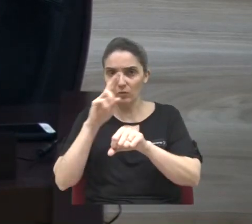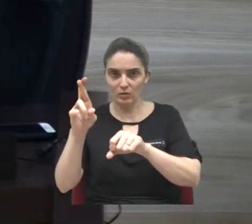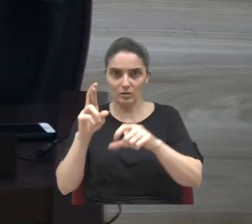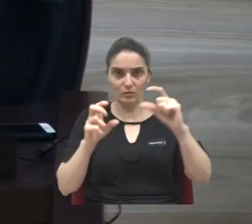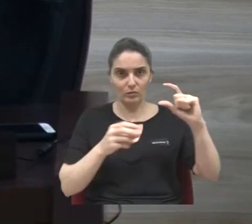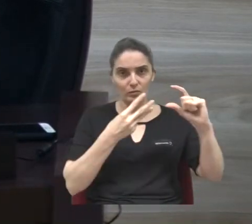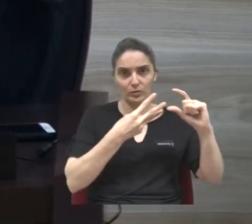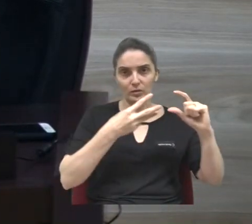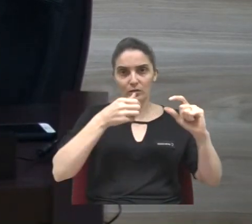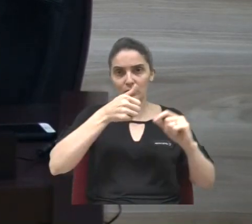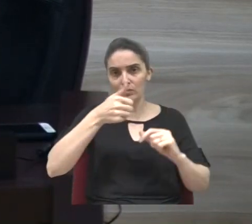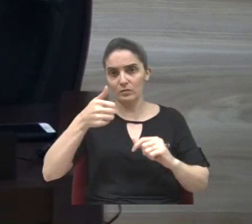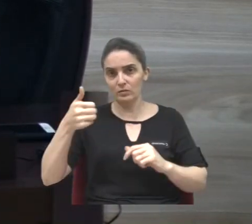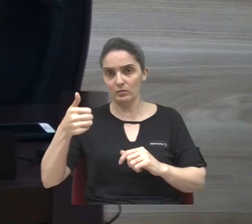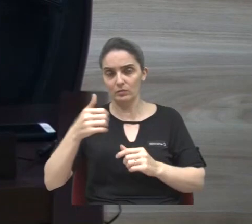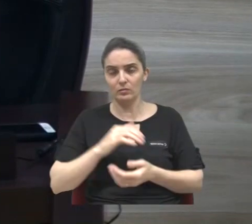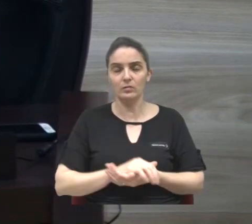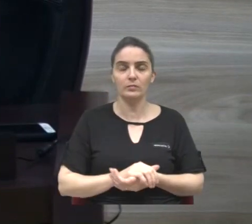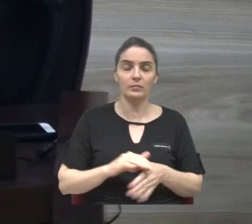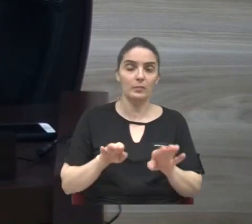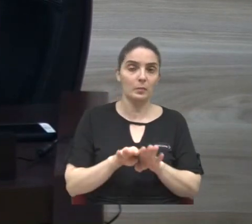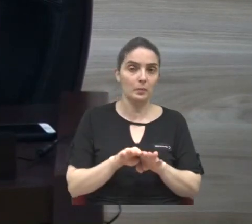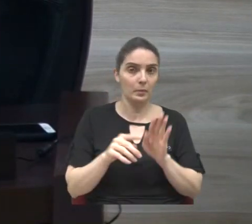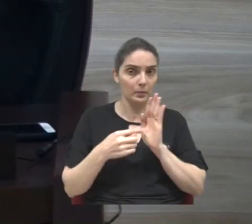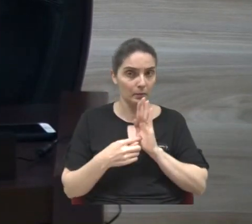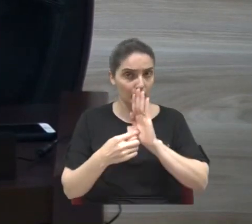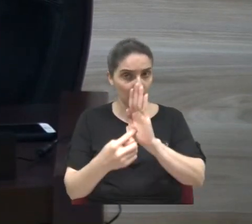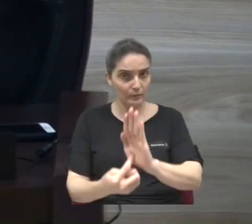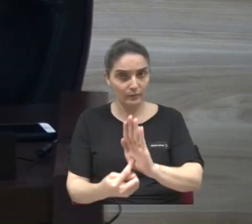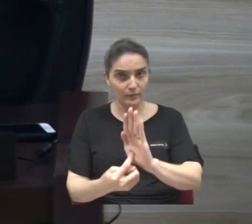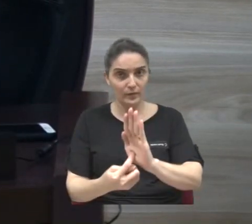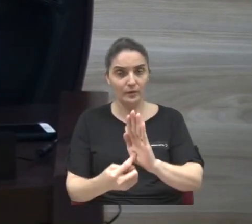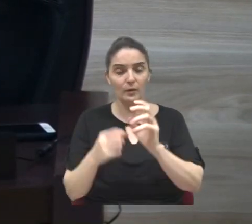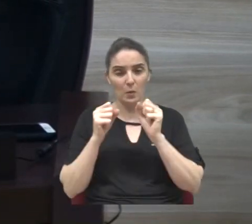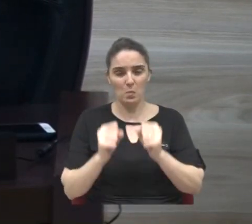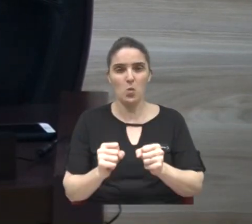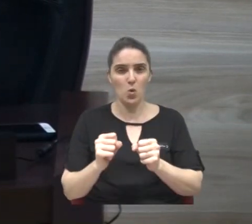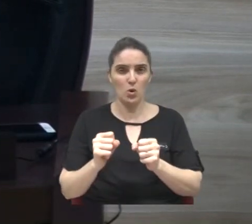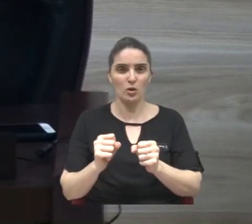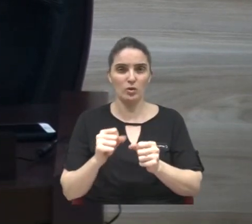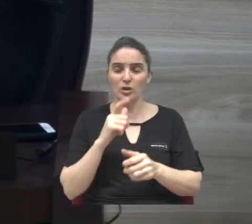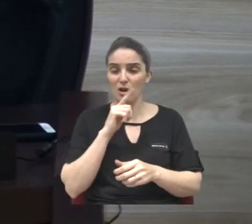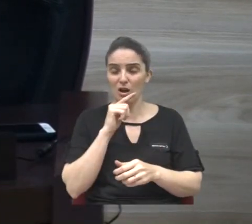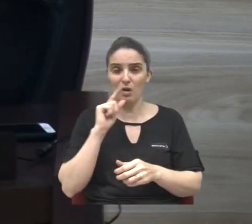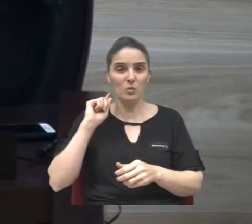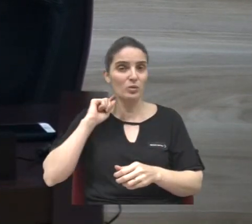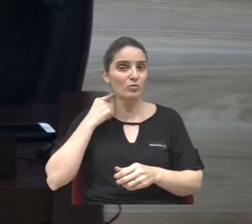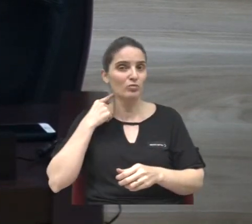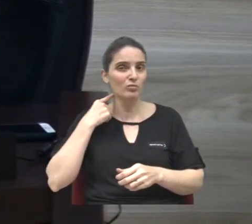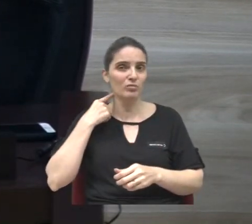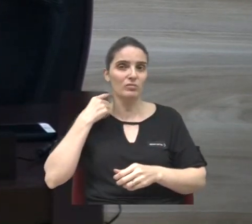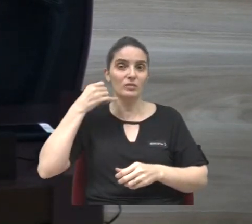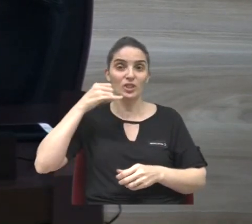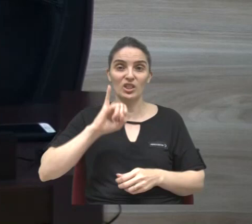111, além de apontar a possível contaminação da água pelo meio,